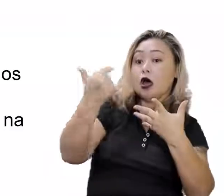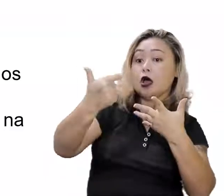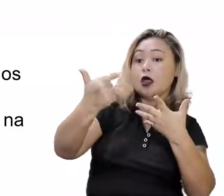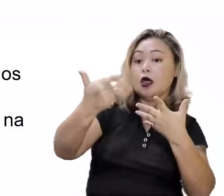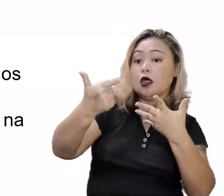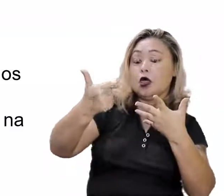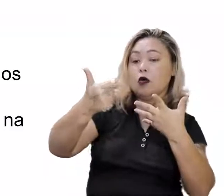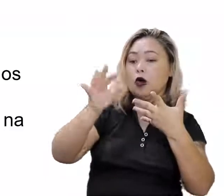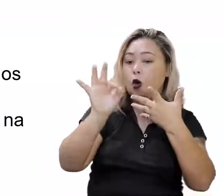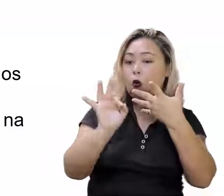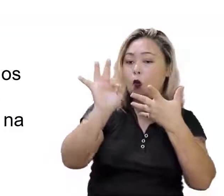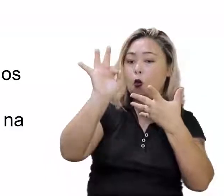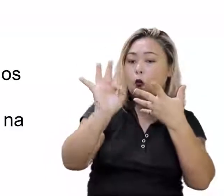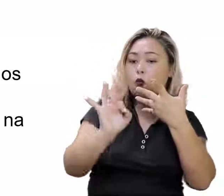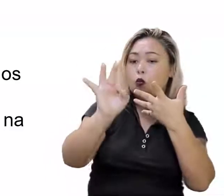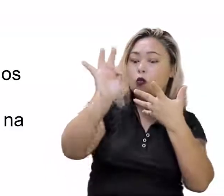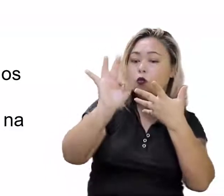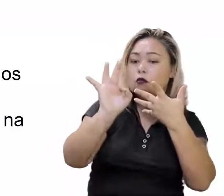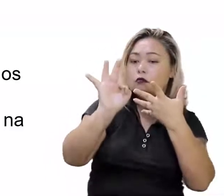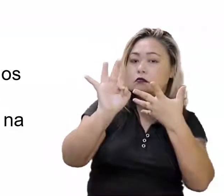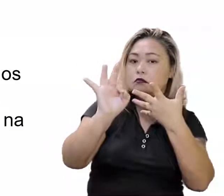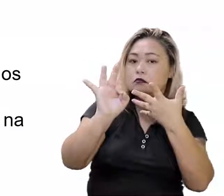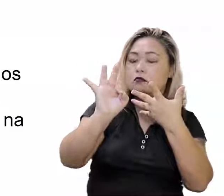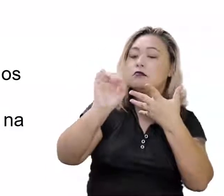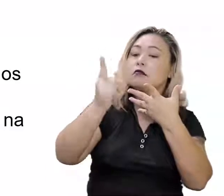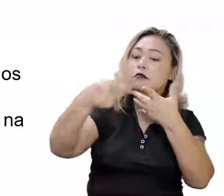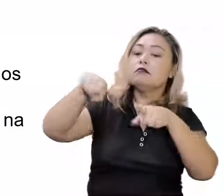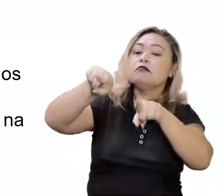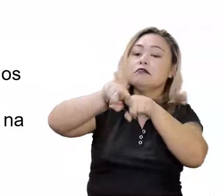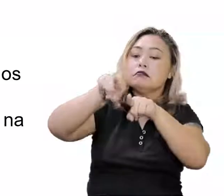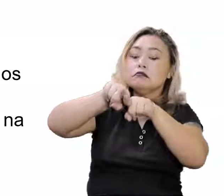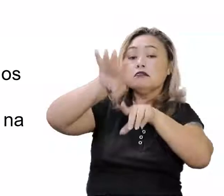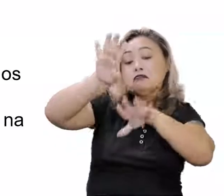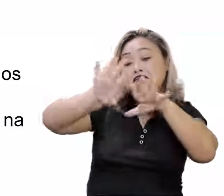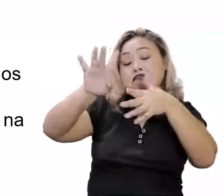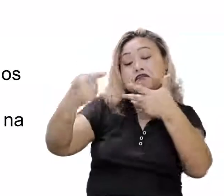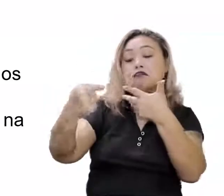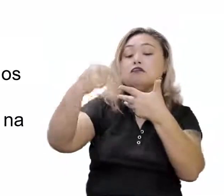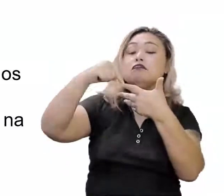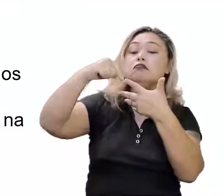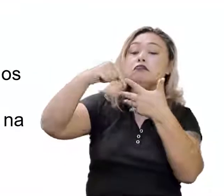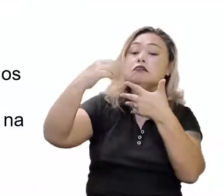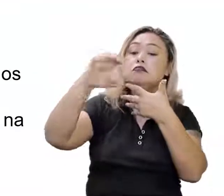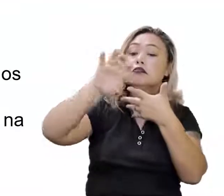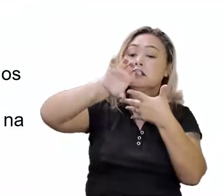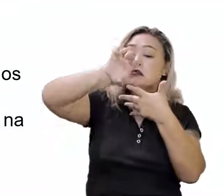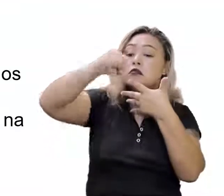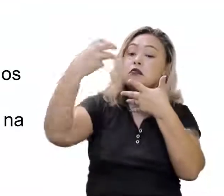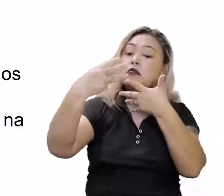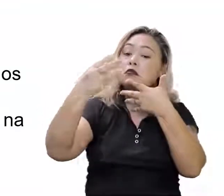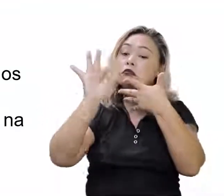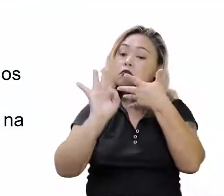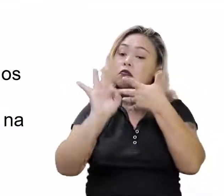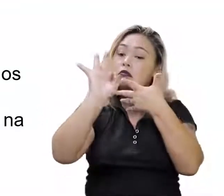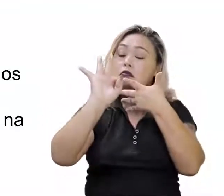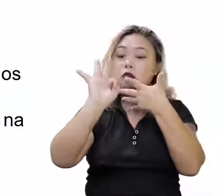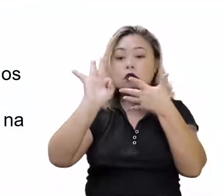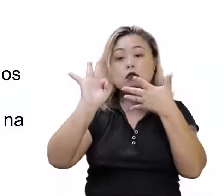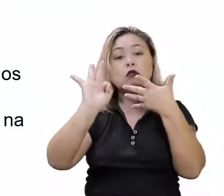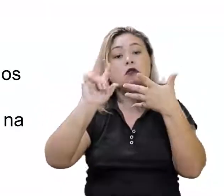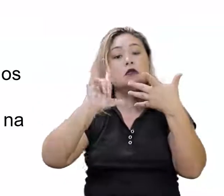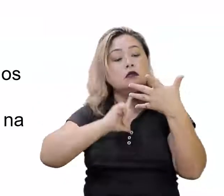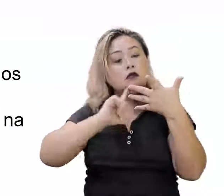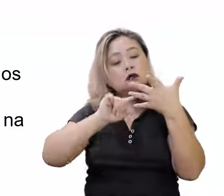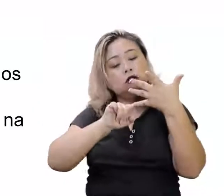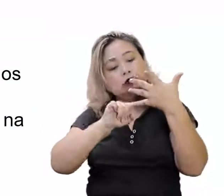segunda ordem, tá bom? E aí a gente vai ter também, em algumas cadeias, os consumidores de terceira ordem. Então nós temos